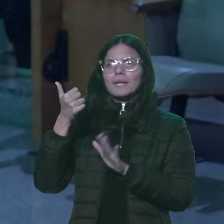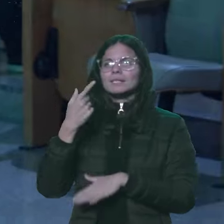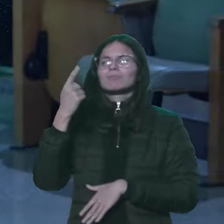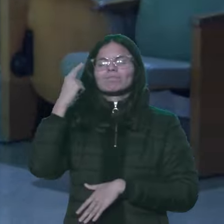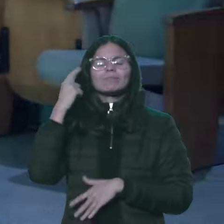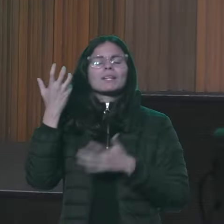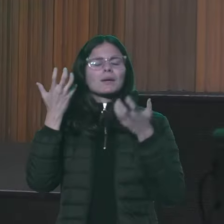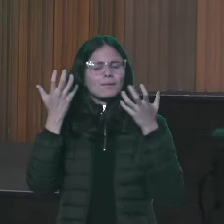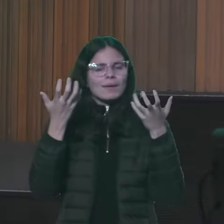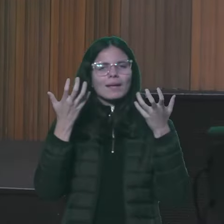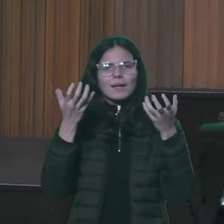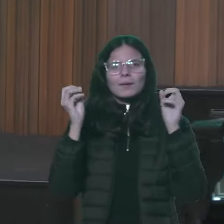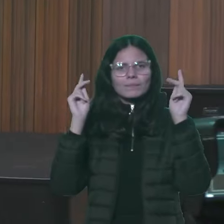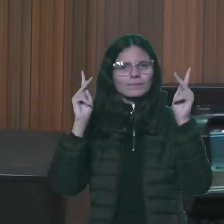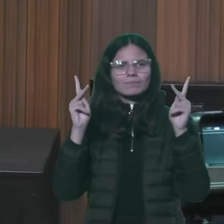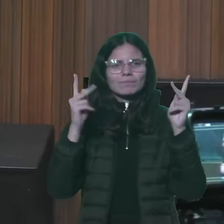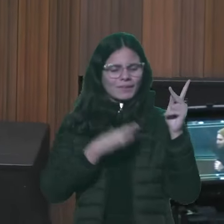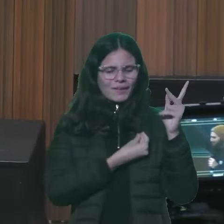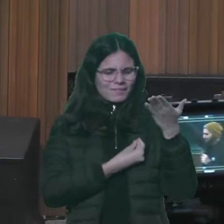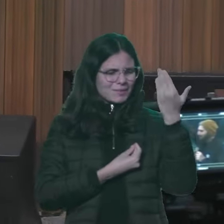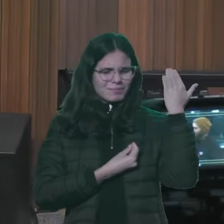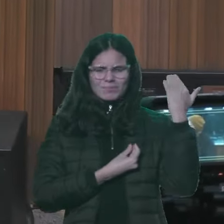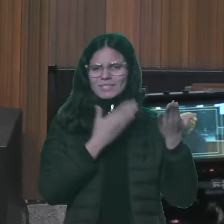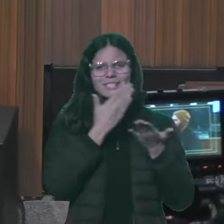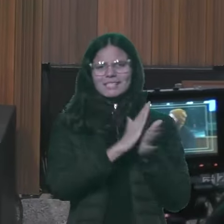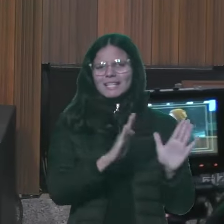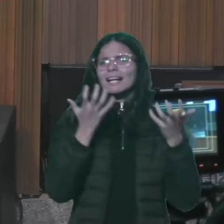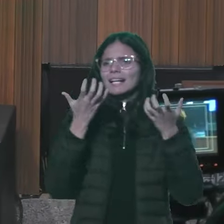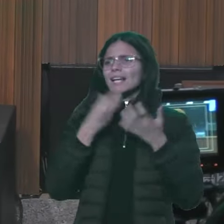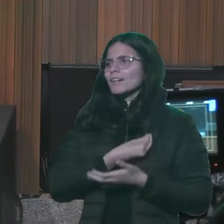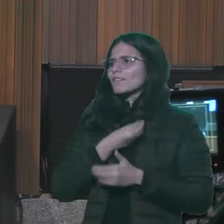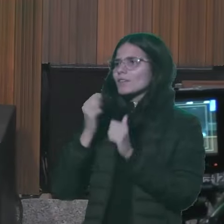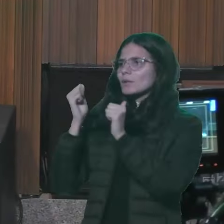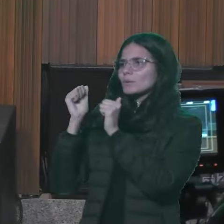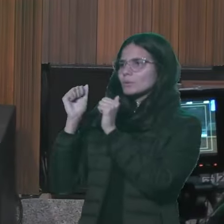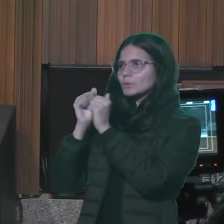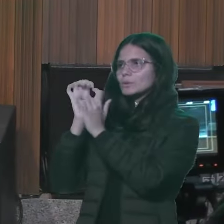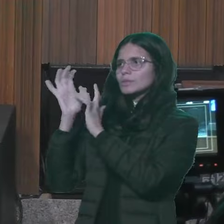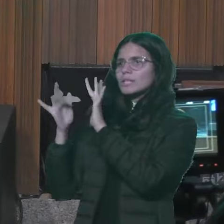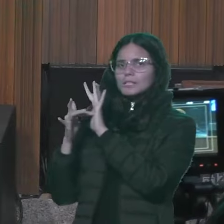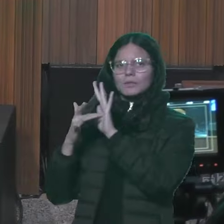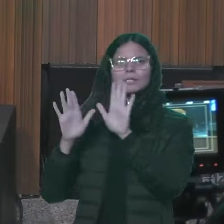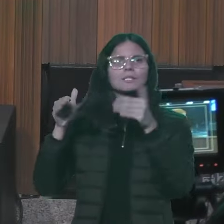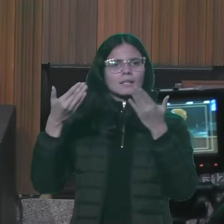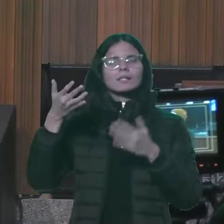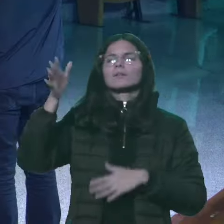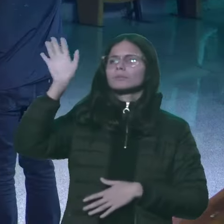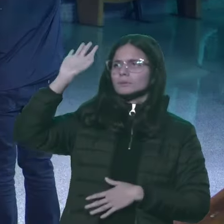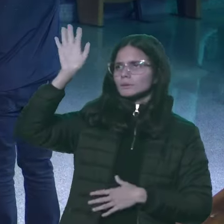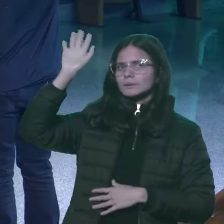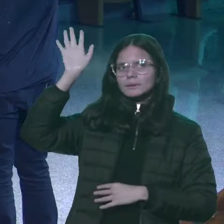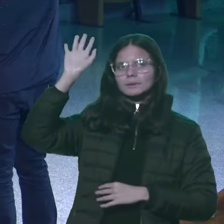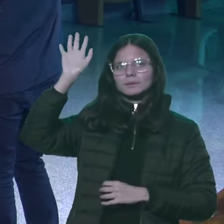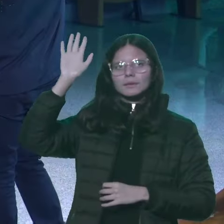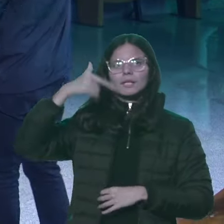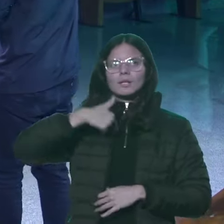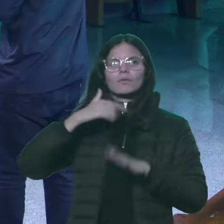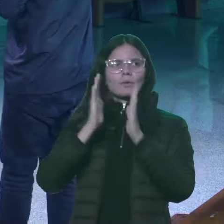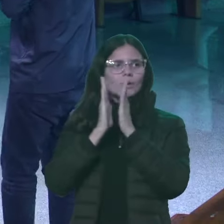quero, chega. Eu quero viver com Jesus, eu quero orar com você. Levanta sua mão bem alto se você quer entregar a sua vida para Jesus. Eu quero orar com